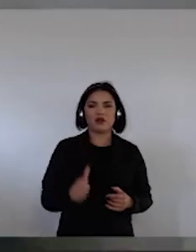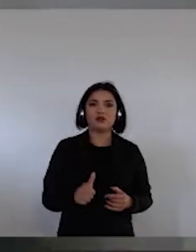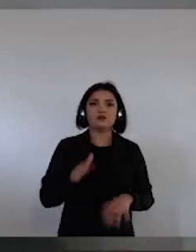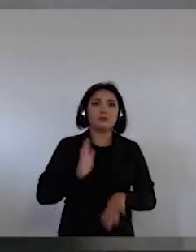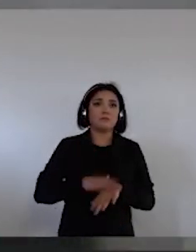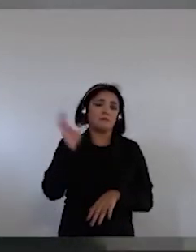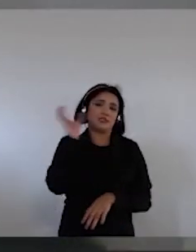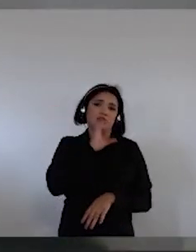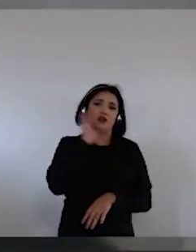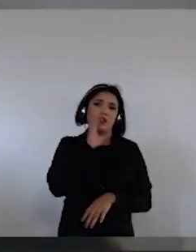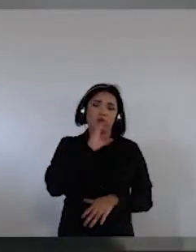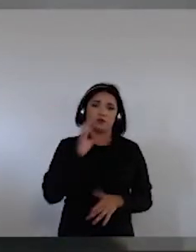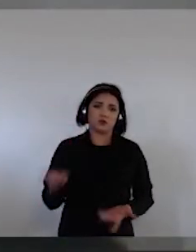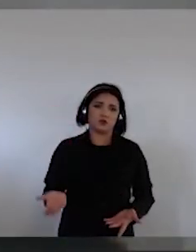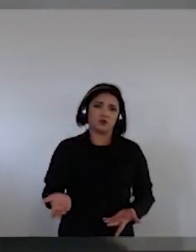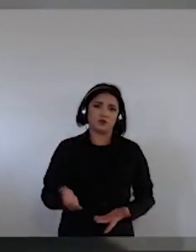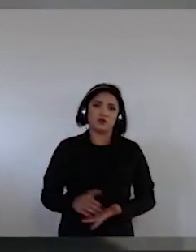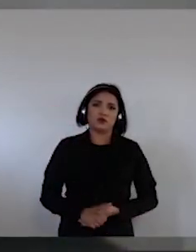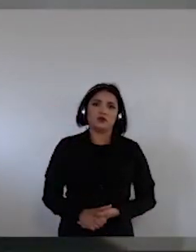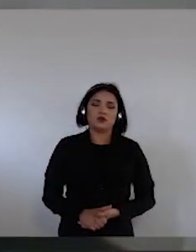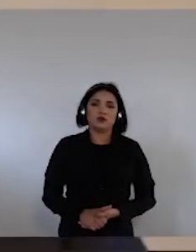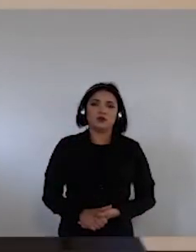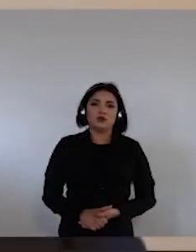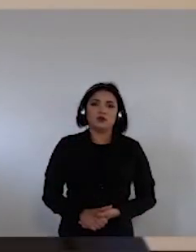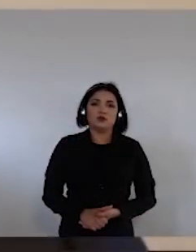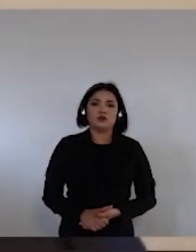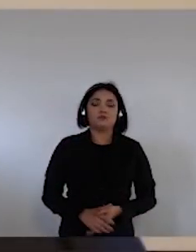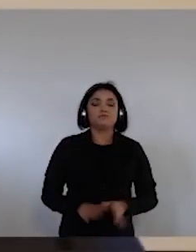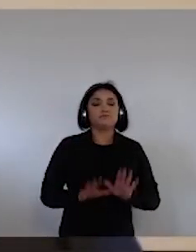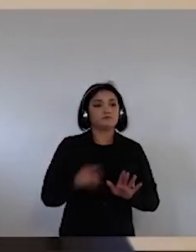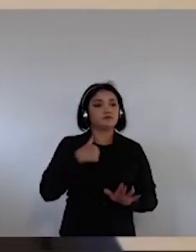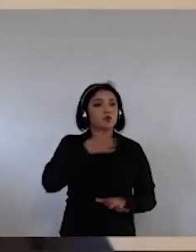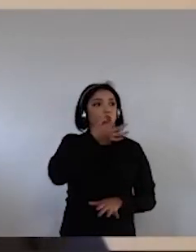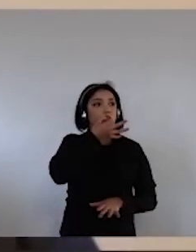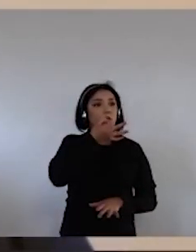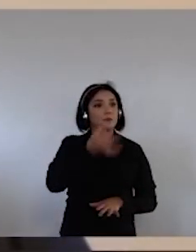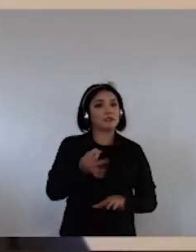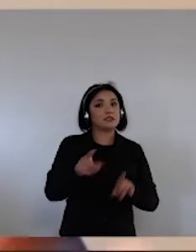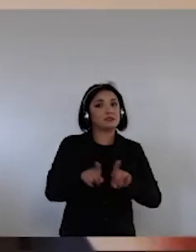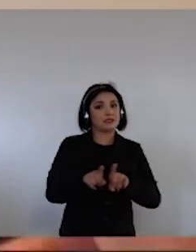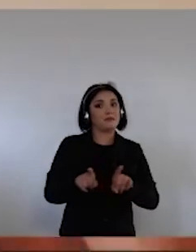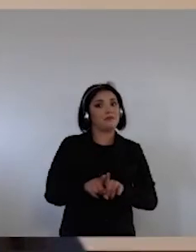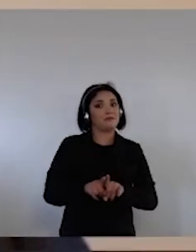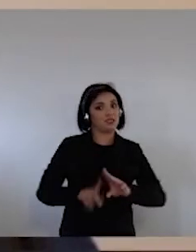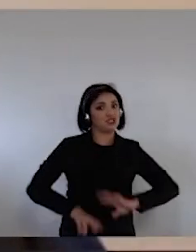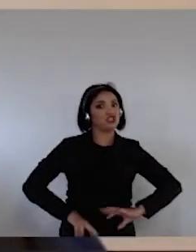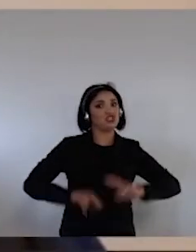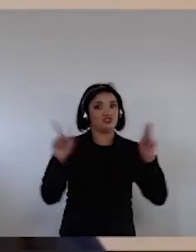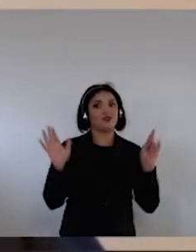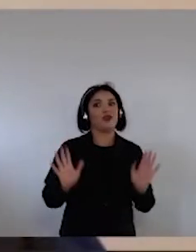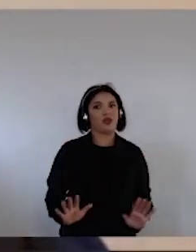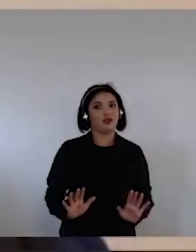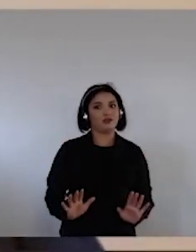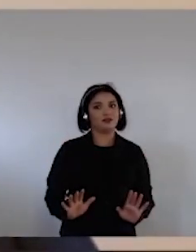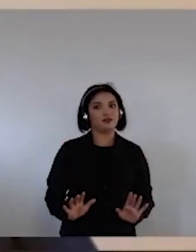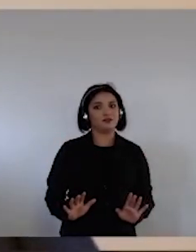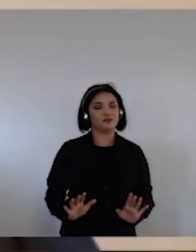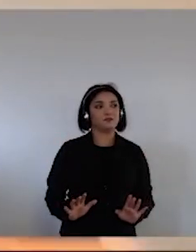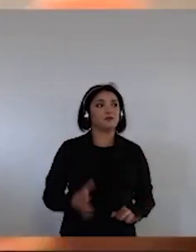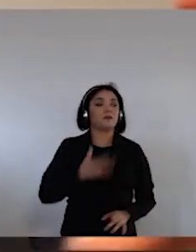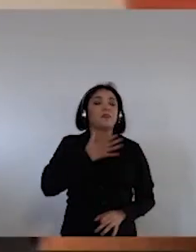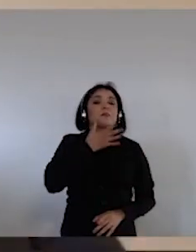ampliou e no seu regimento interno, mas, assim, a grande preocupação é perder aquele momento do julgamento,